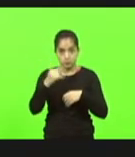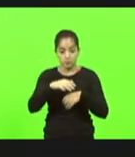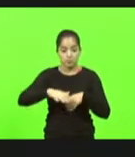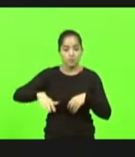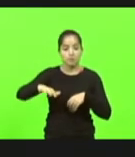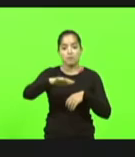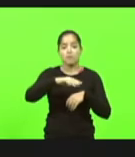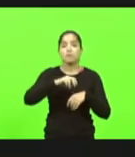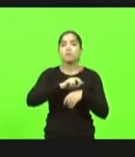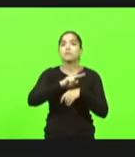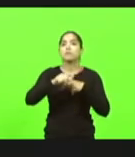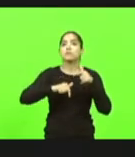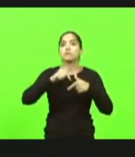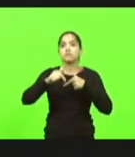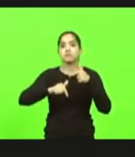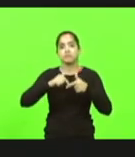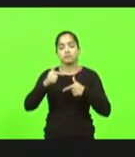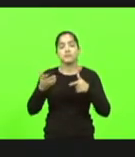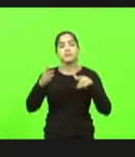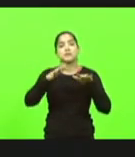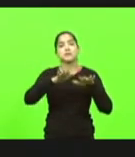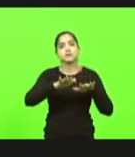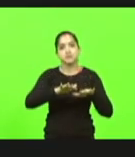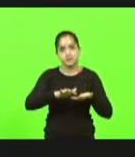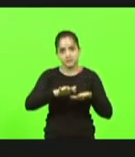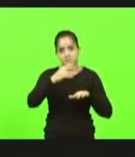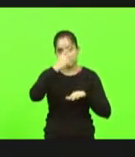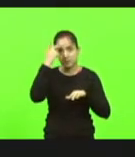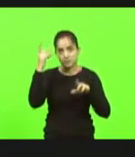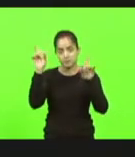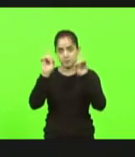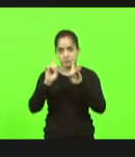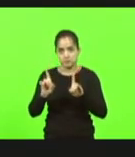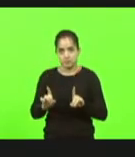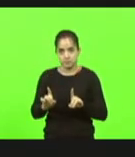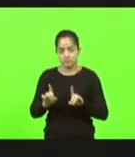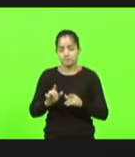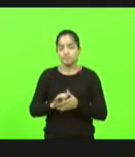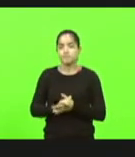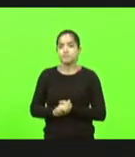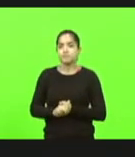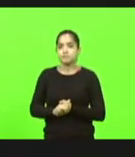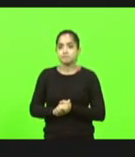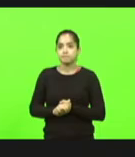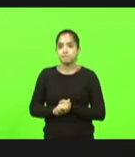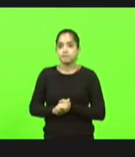trabalho e à inserção das pessoas com deficiência. Com a palavra, doutor Piero.